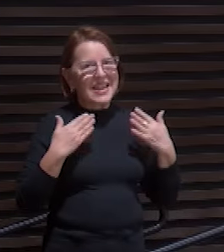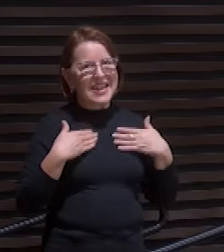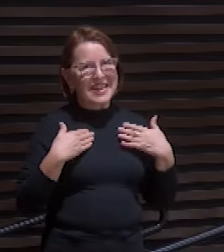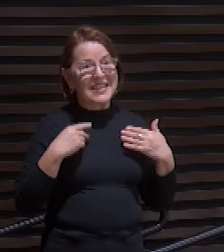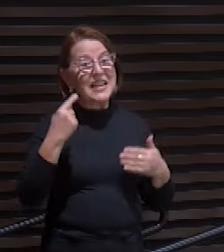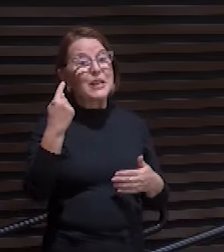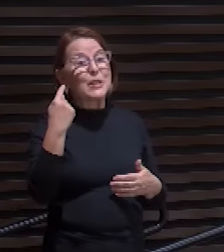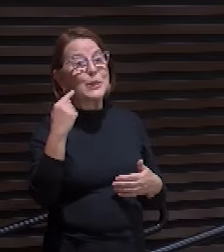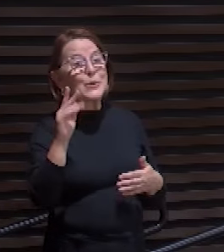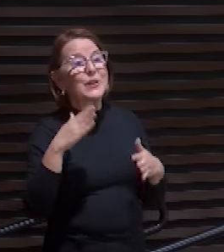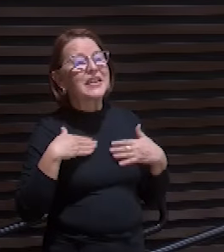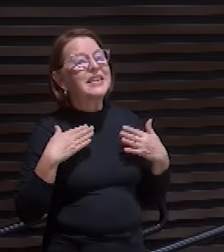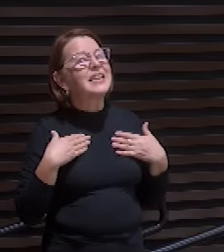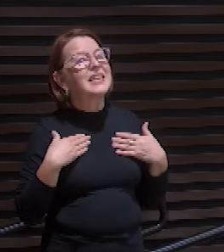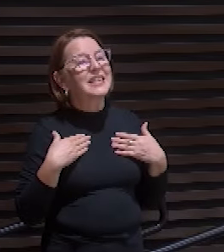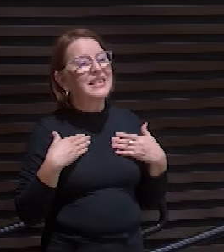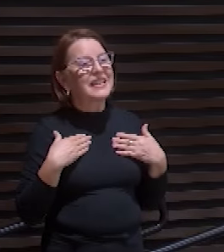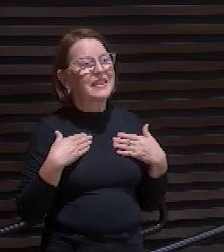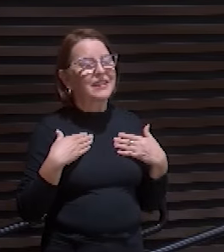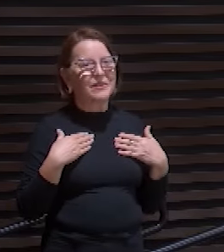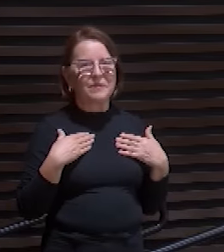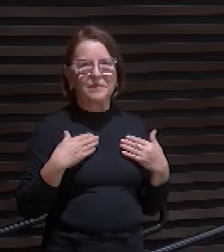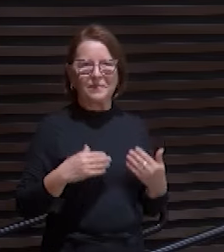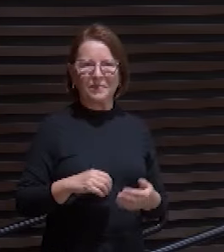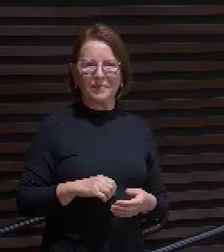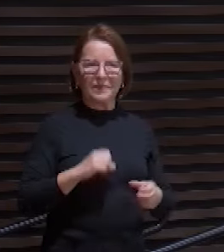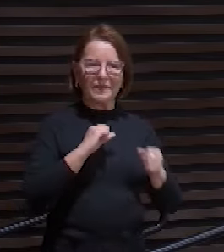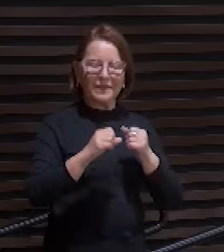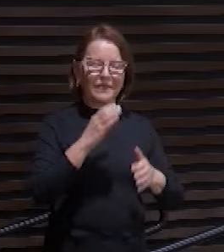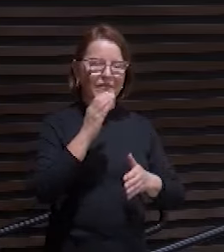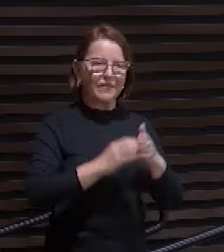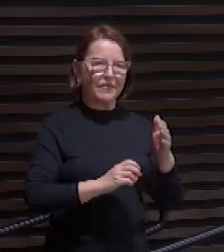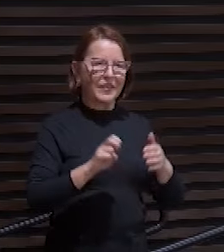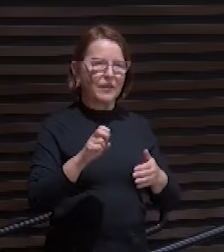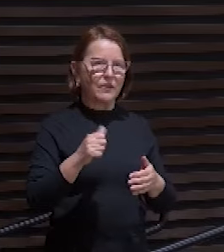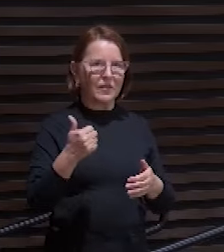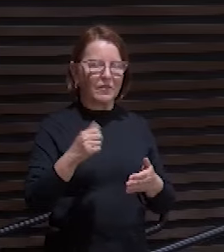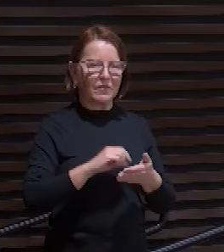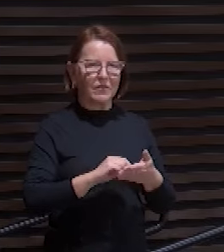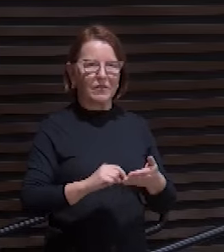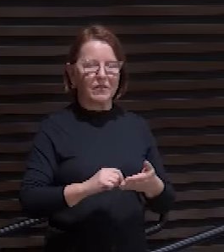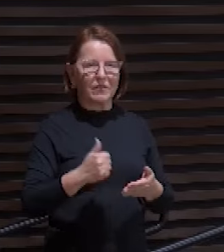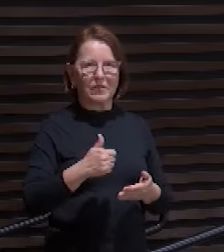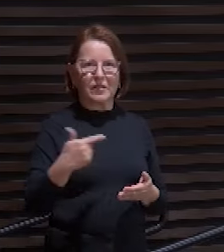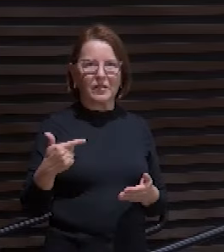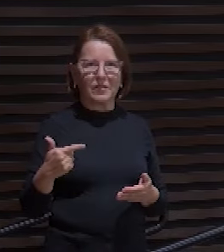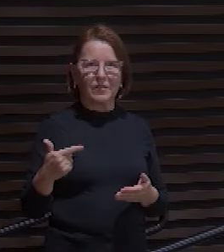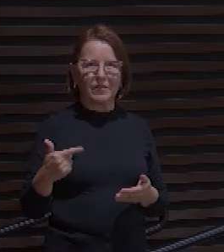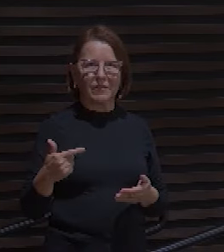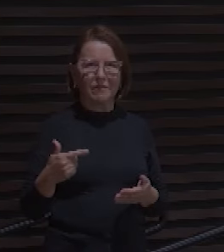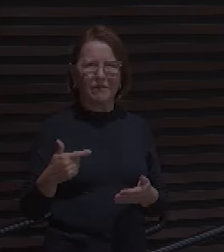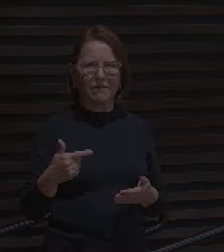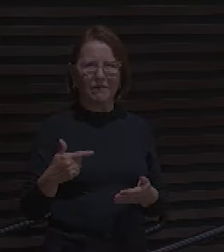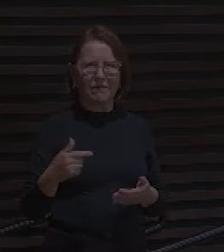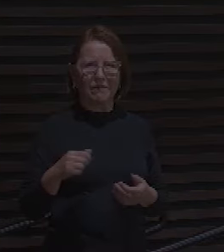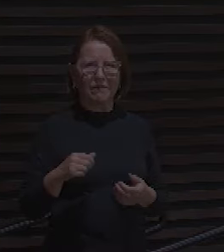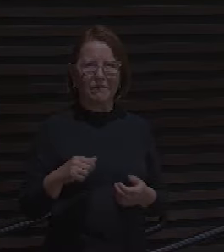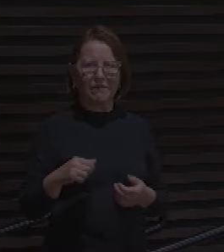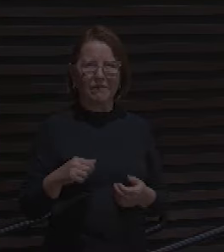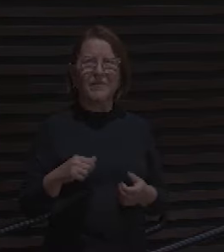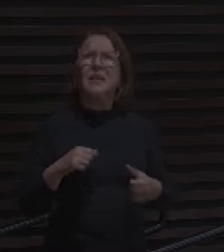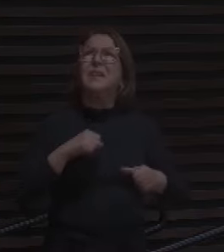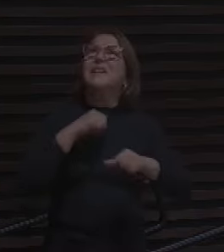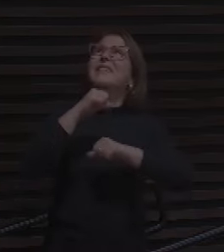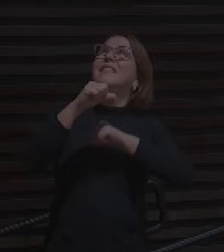sua alegria, meu querido? Salmo 51, 12. Olha o que o salmista diz aí. Restitua-me